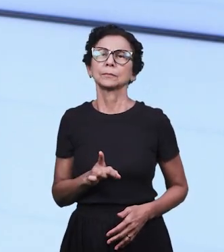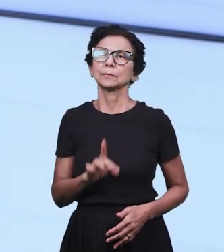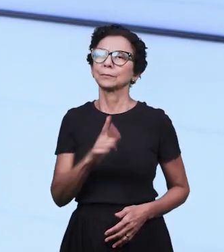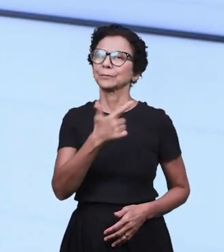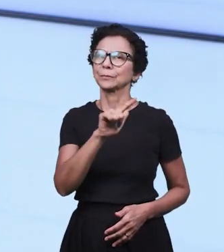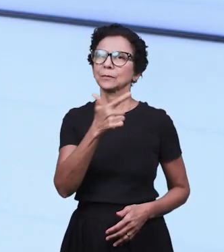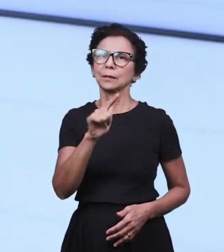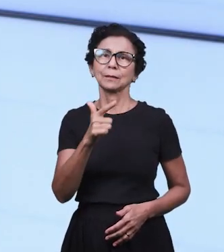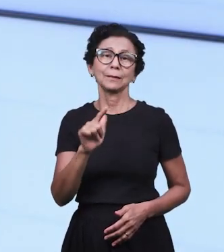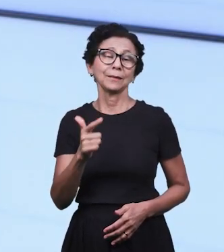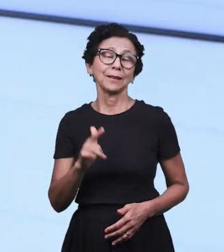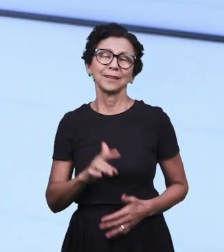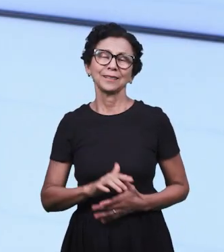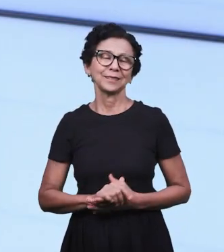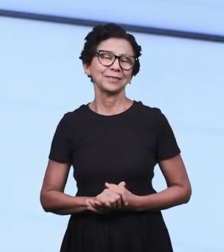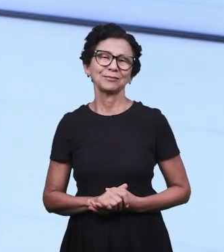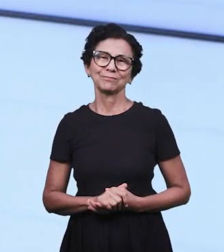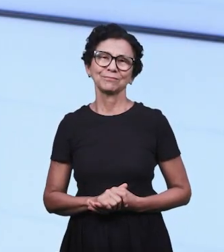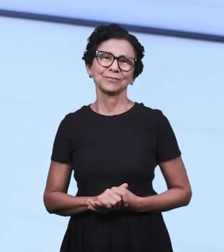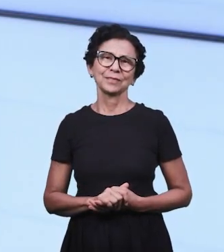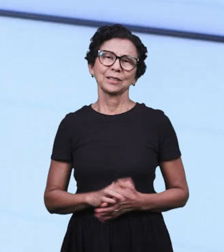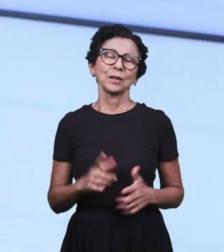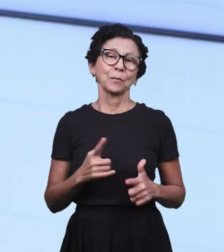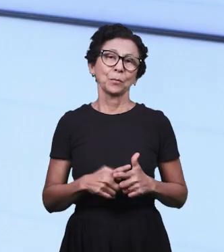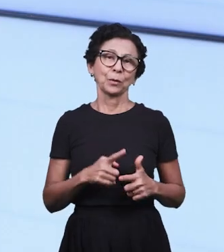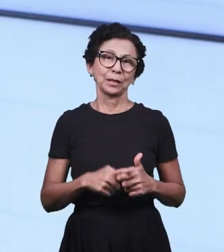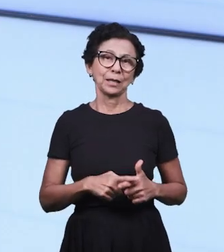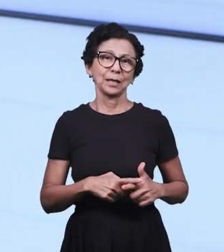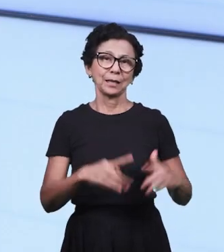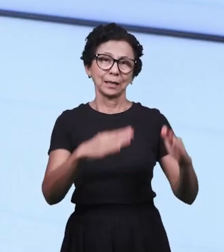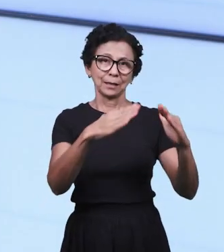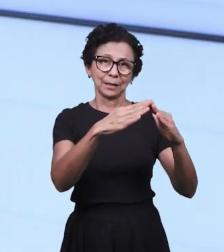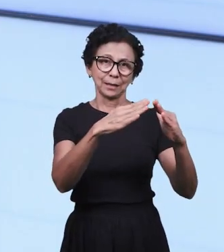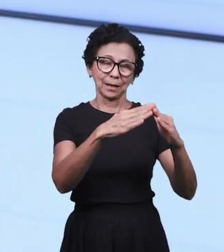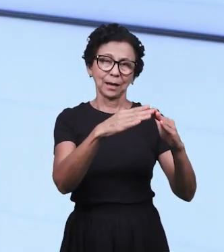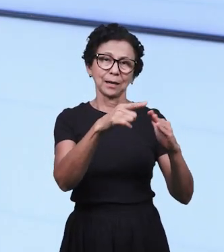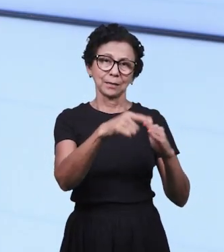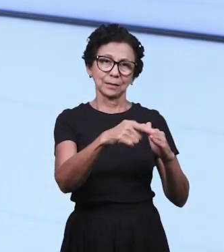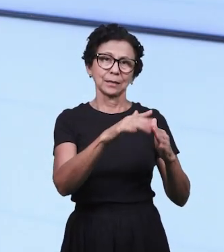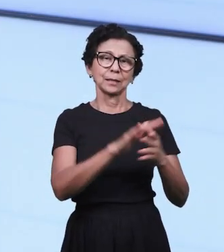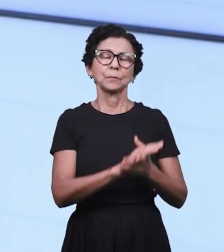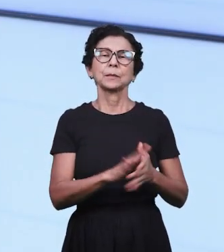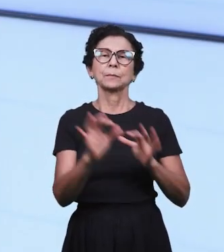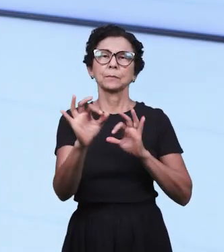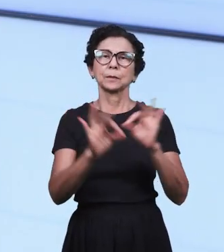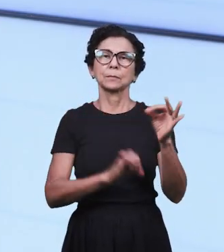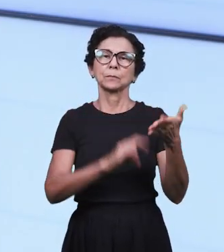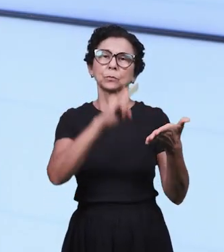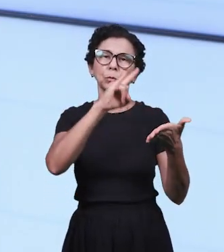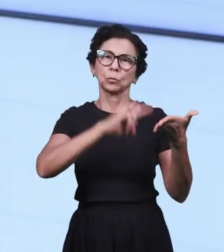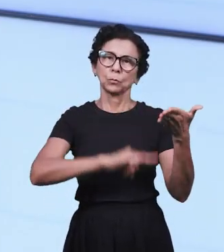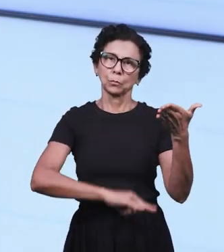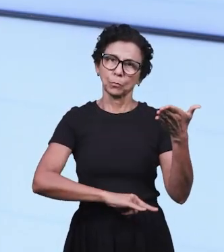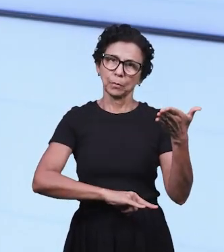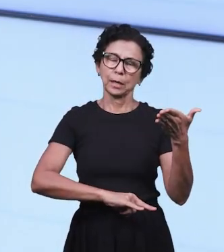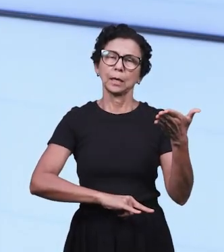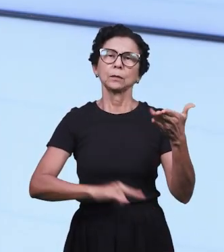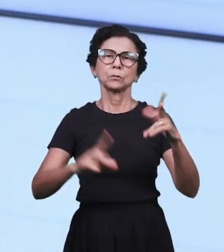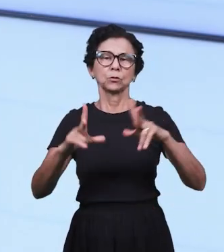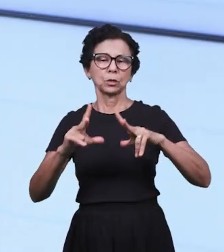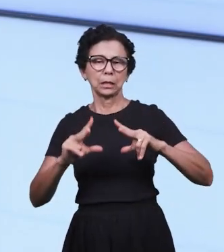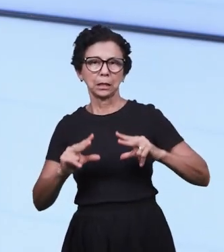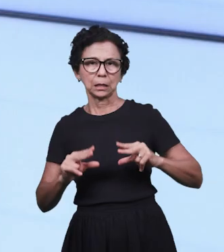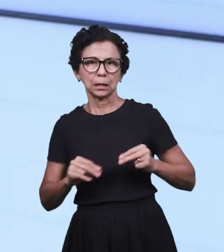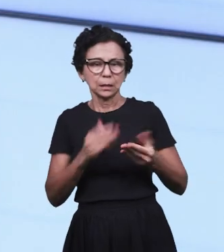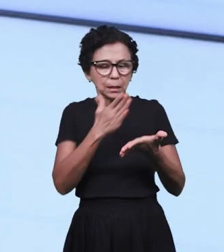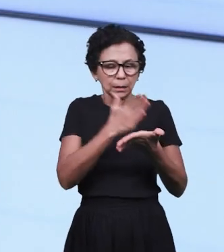tem, né? Porque aquele imóvel ele precisa ser levado a inventário, precisa ser feito a partilha,